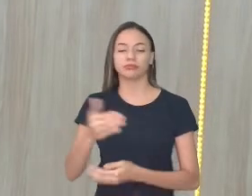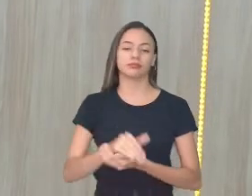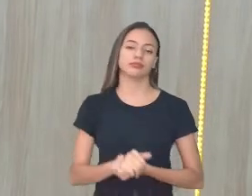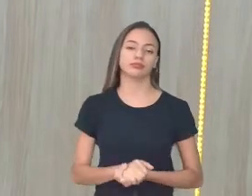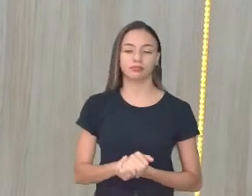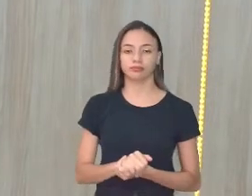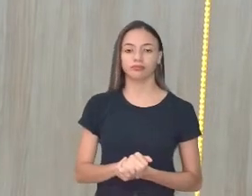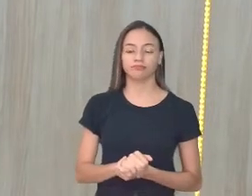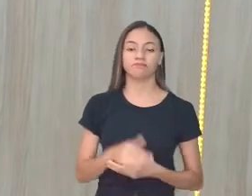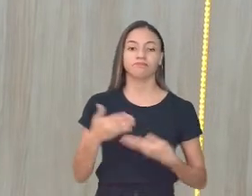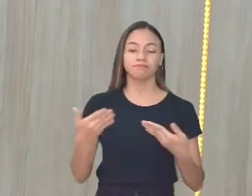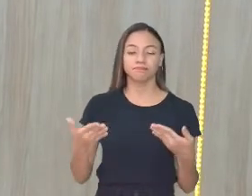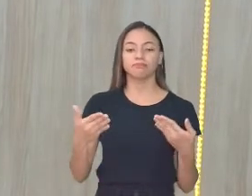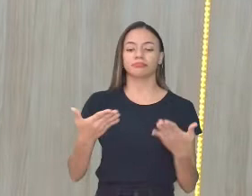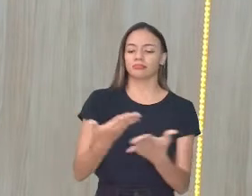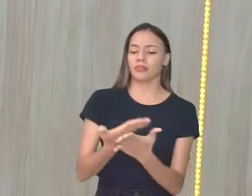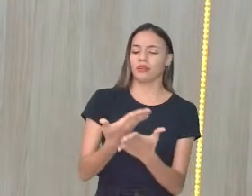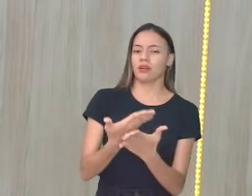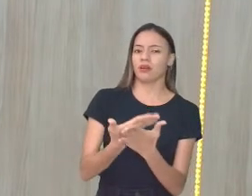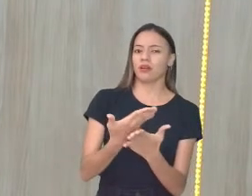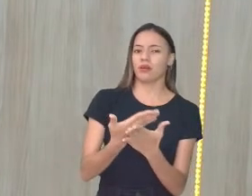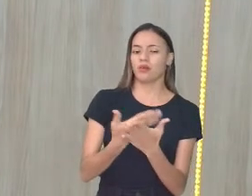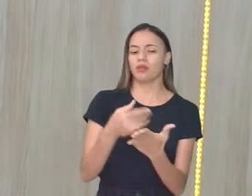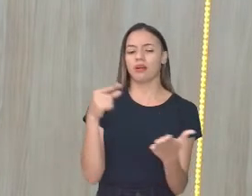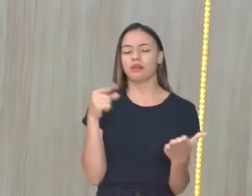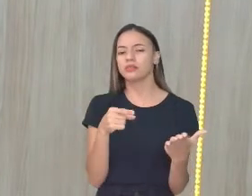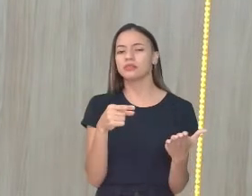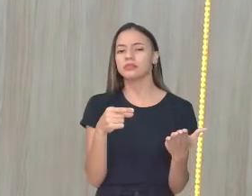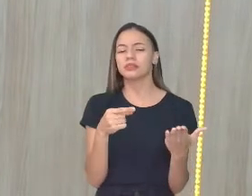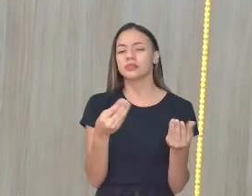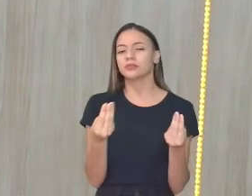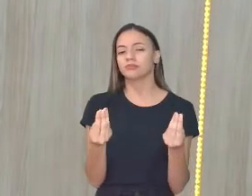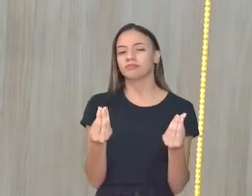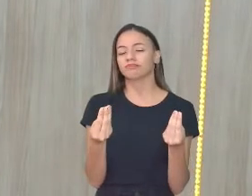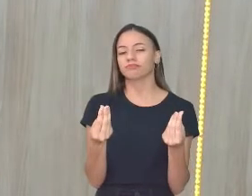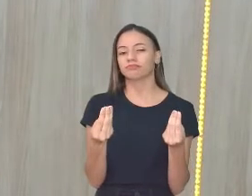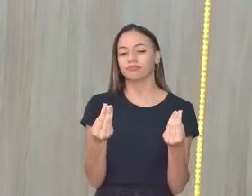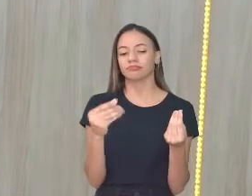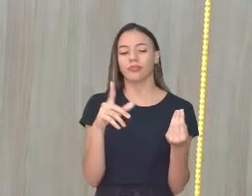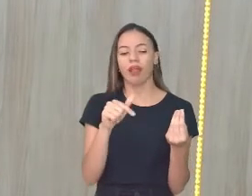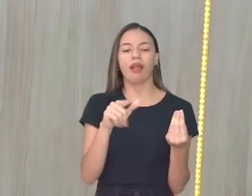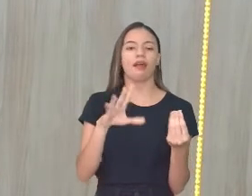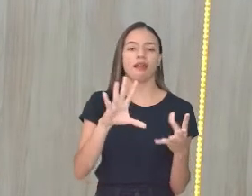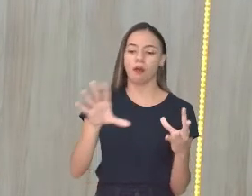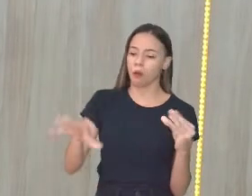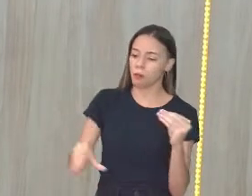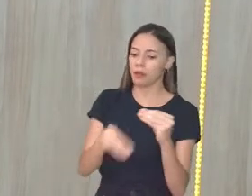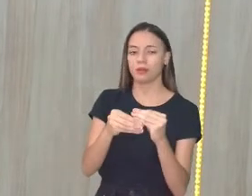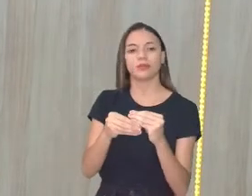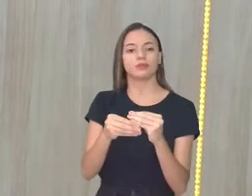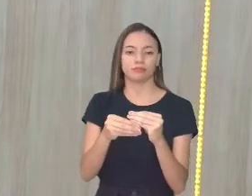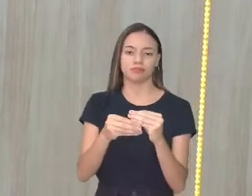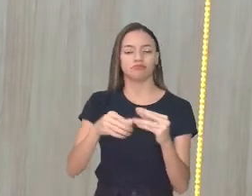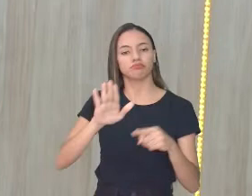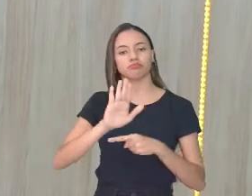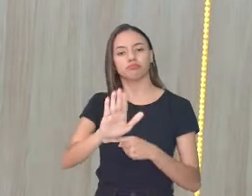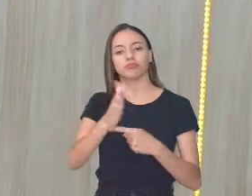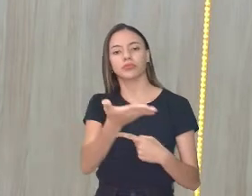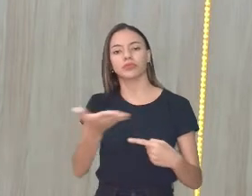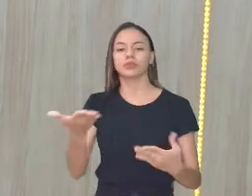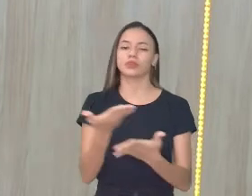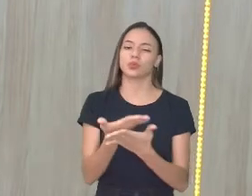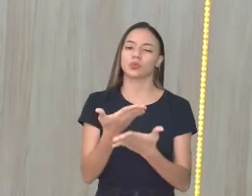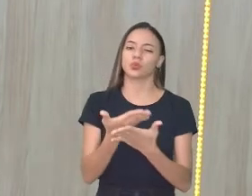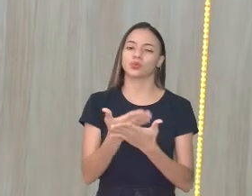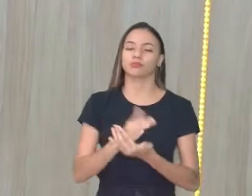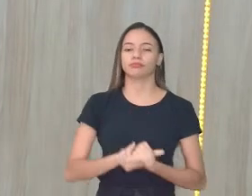forma que as nossas aulas elas sirvam como um, um elemento a mais, né, para ajudar vocês nos